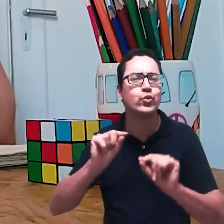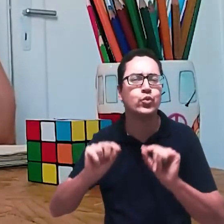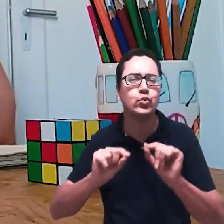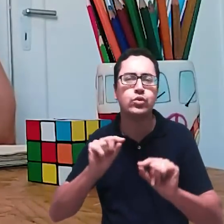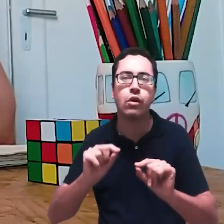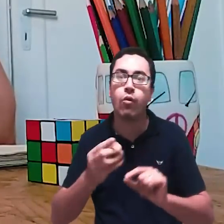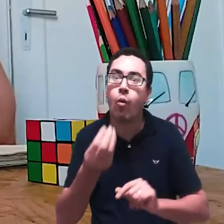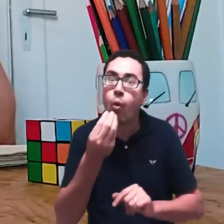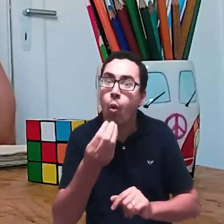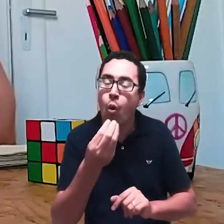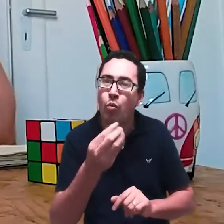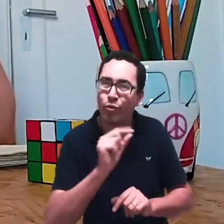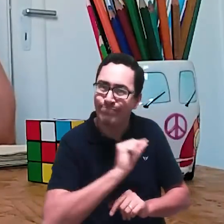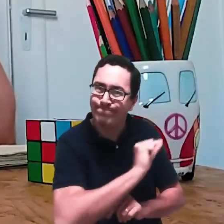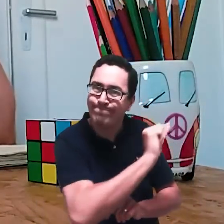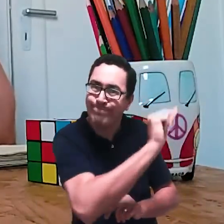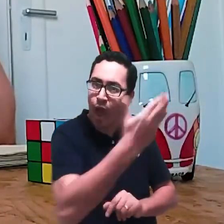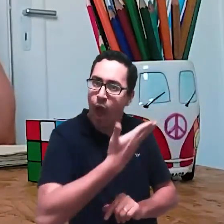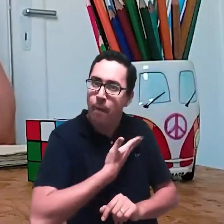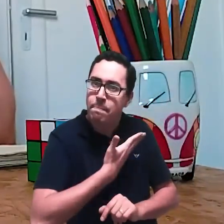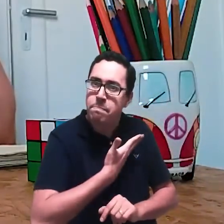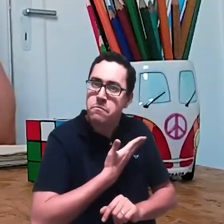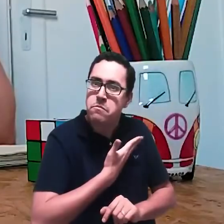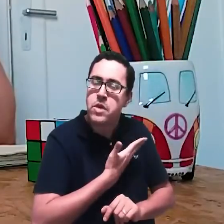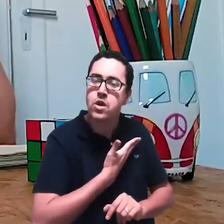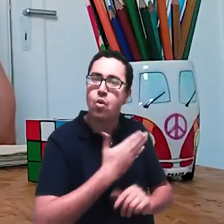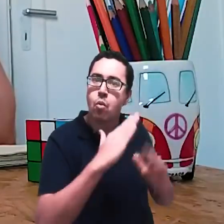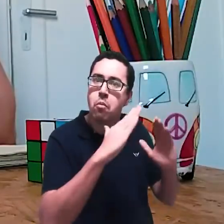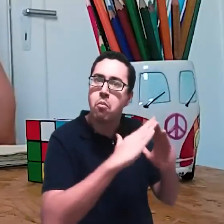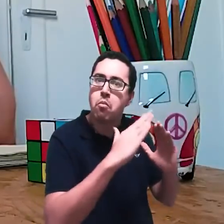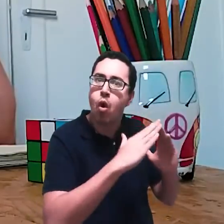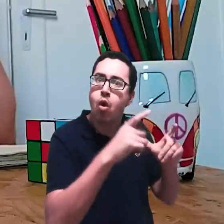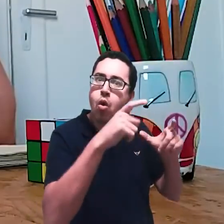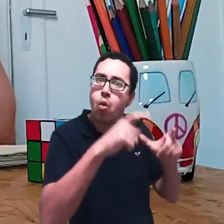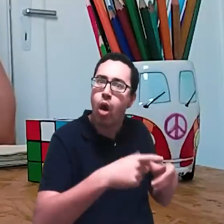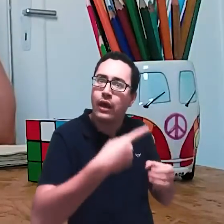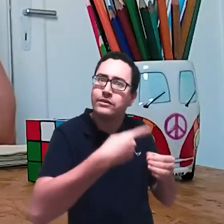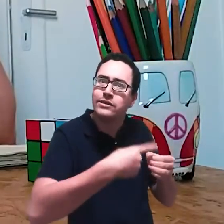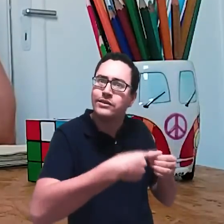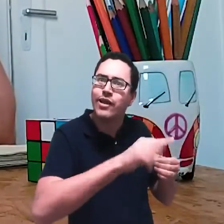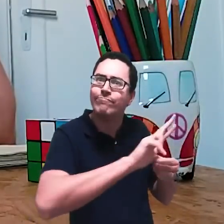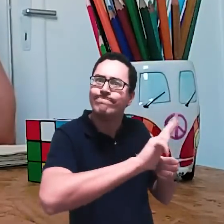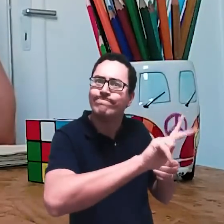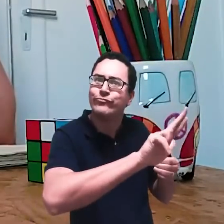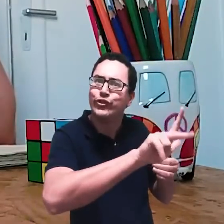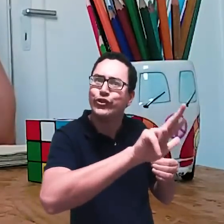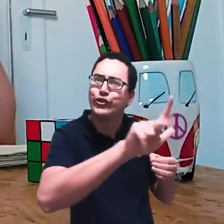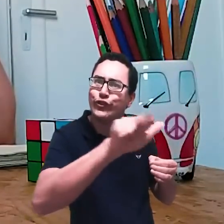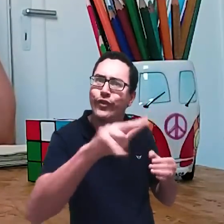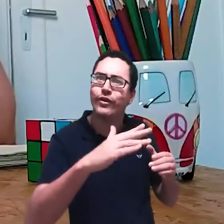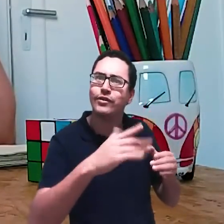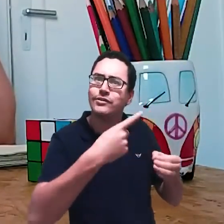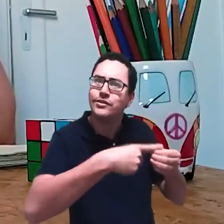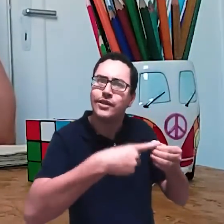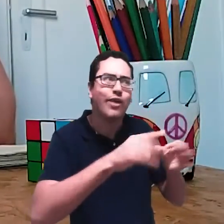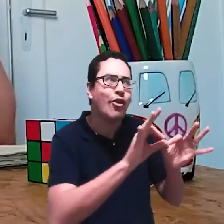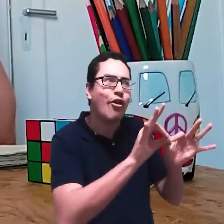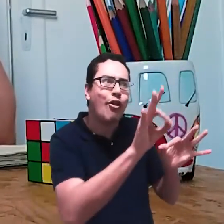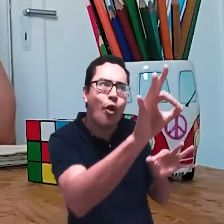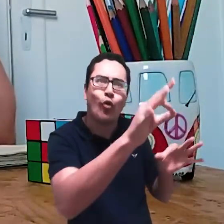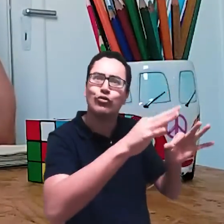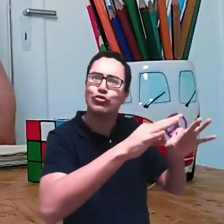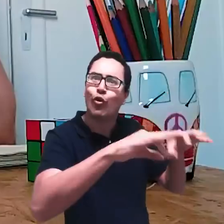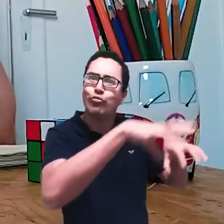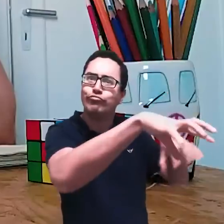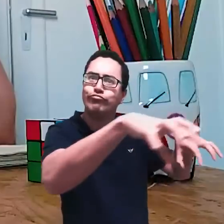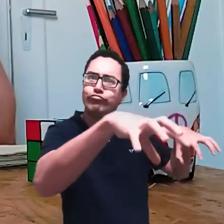mesmo horário, no mesmo dia, pessoas de lugares distantes, de diferentes